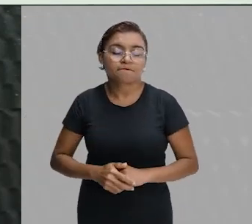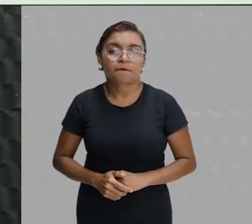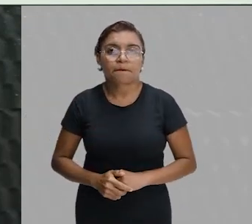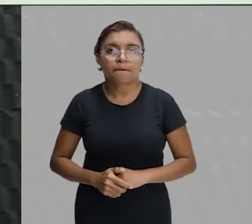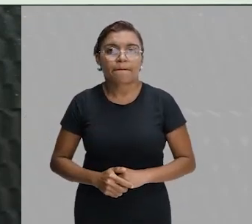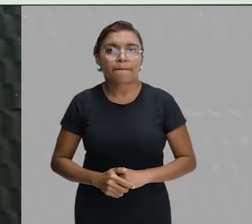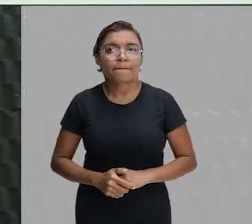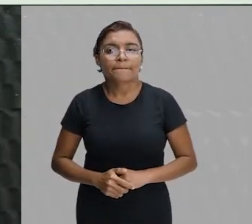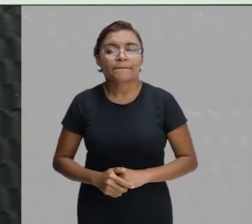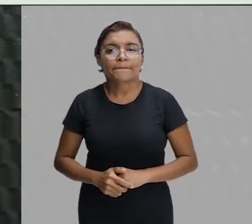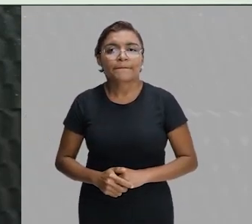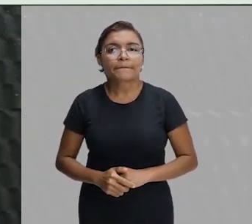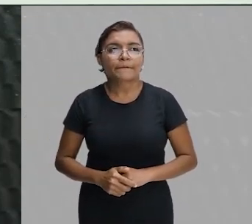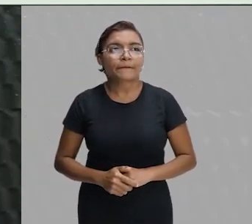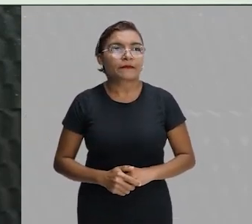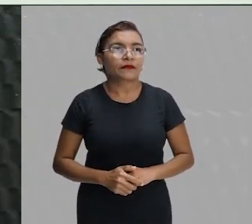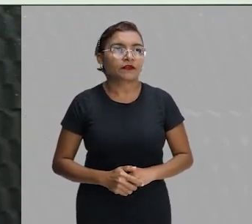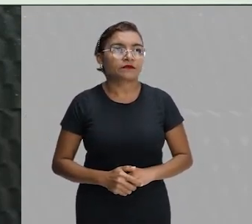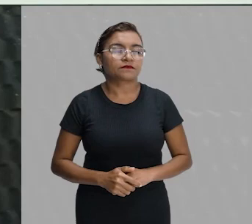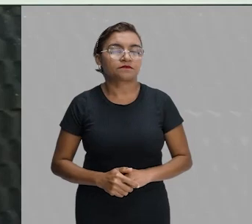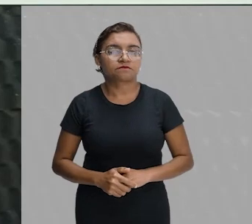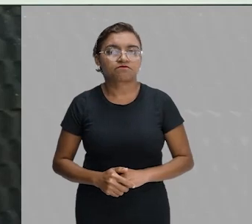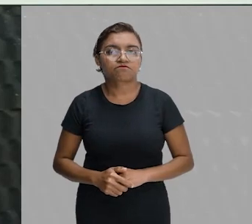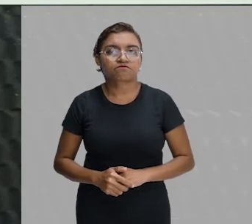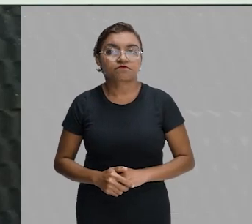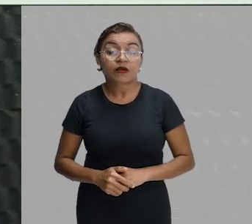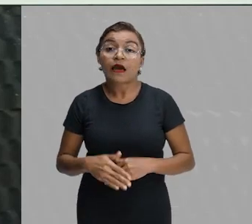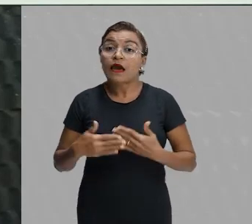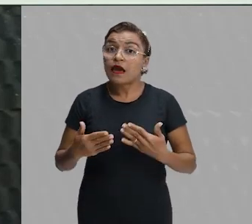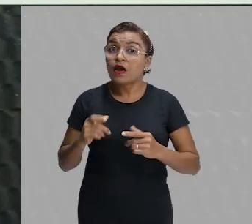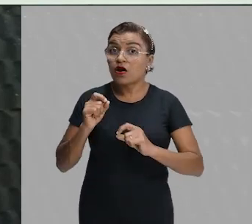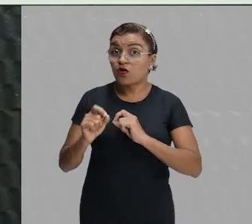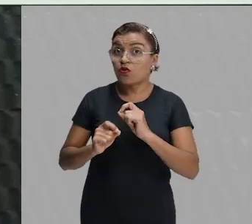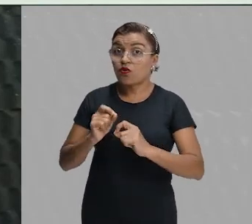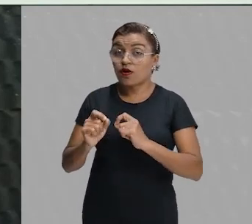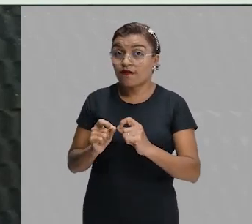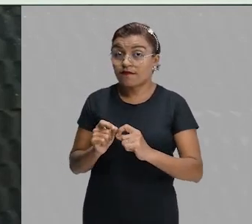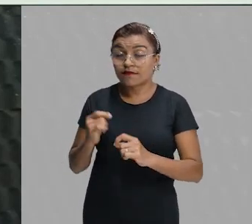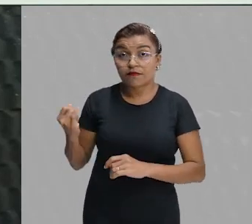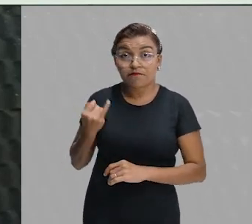você, né, escrever ou falar,